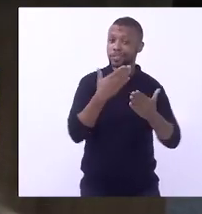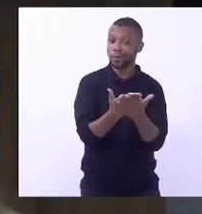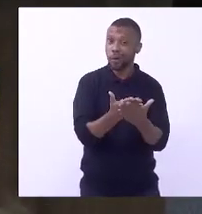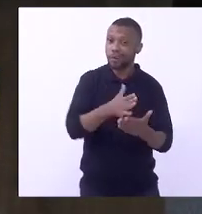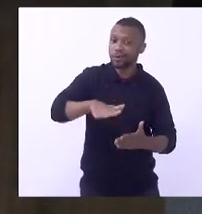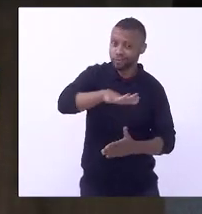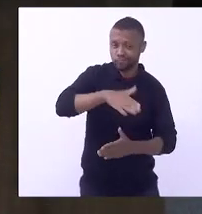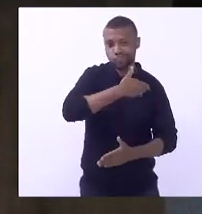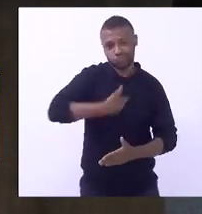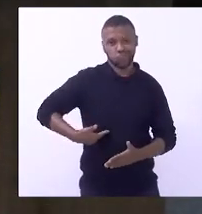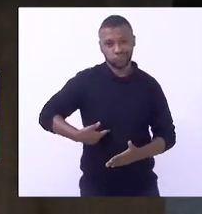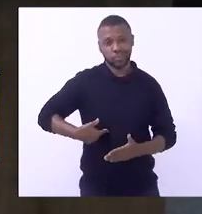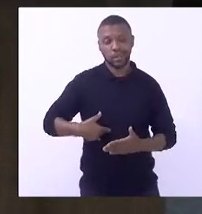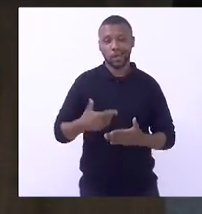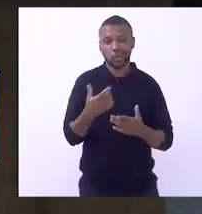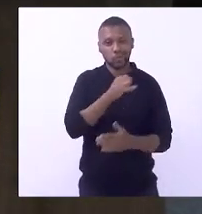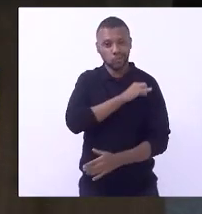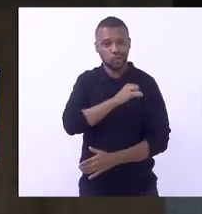providências.